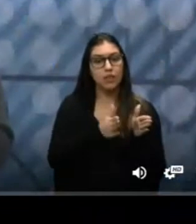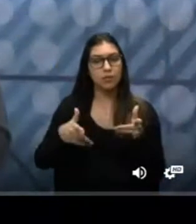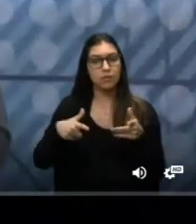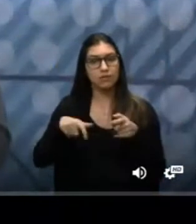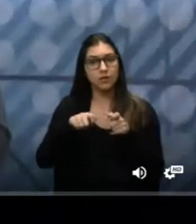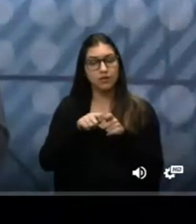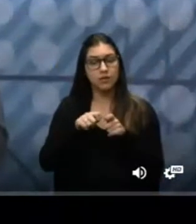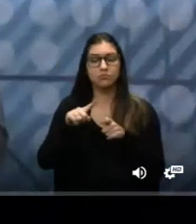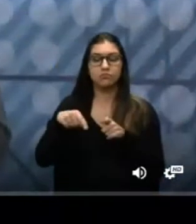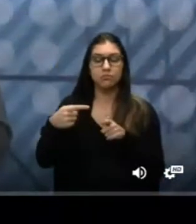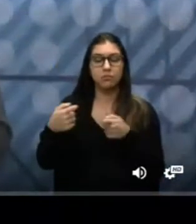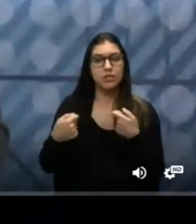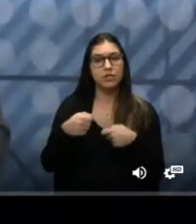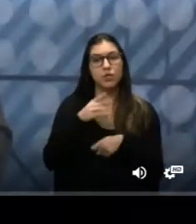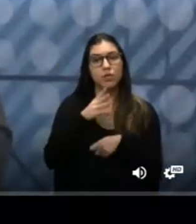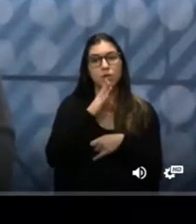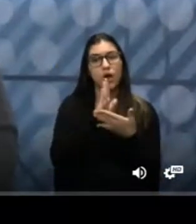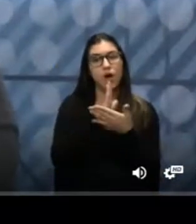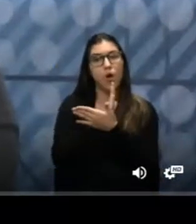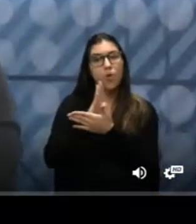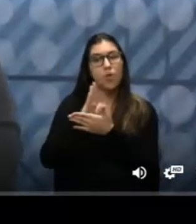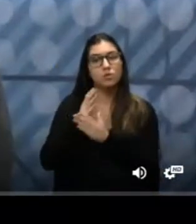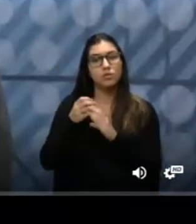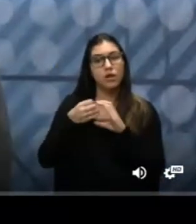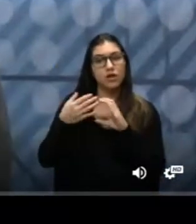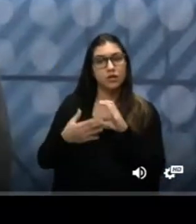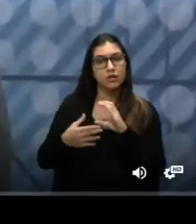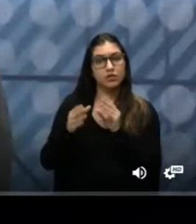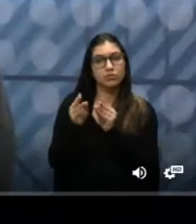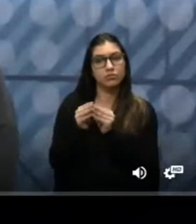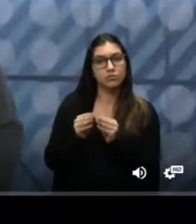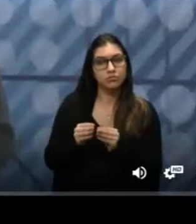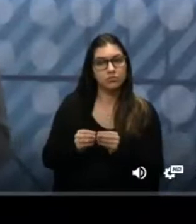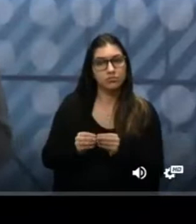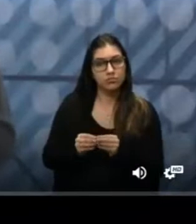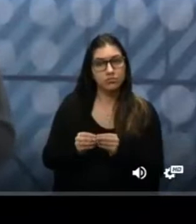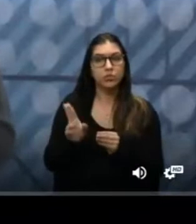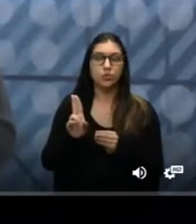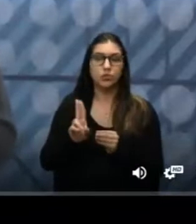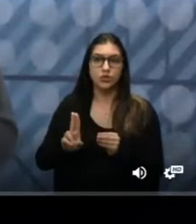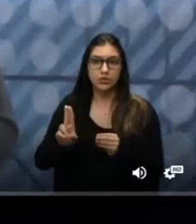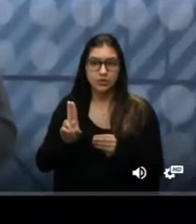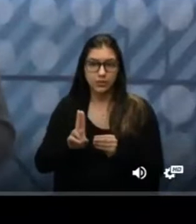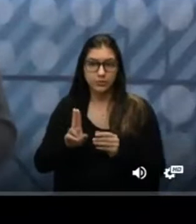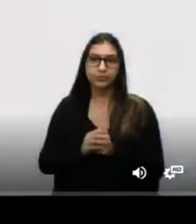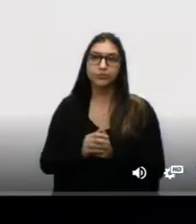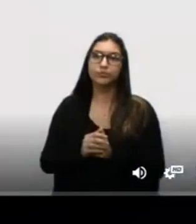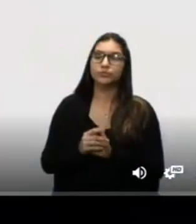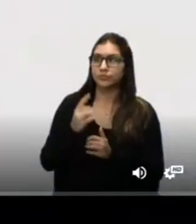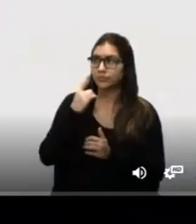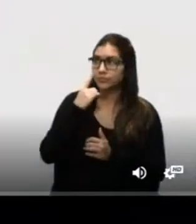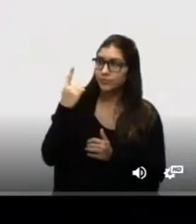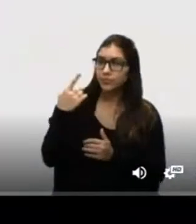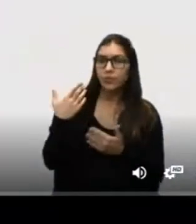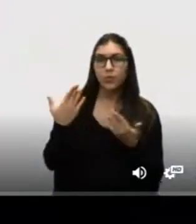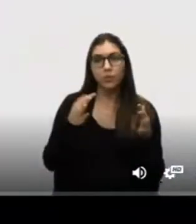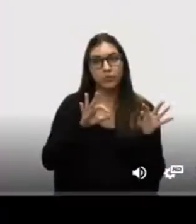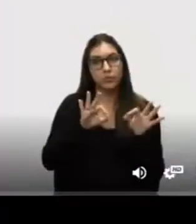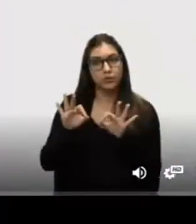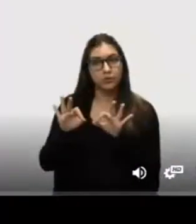nós temos que conhecer algumas características dos compostos que serão utilizados. Então vamos ver então os